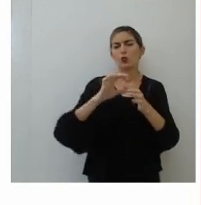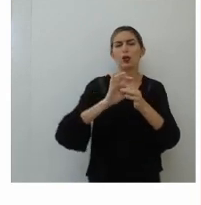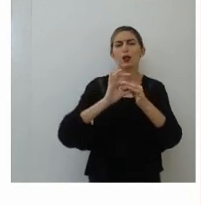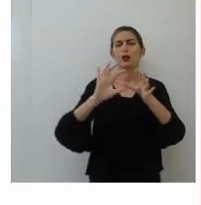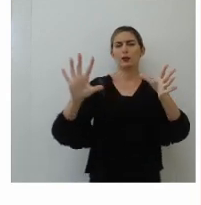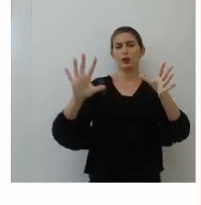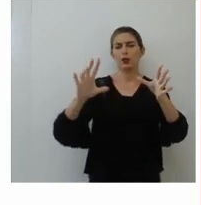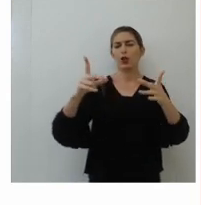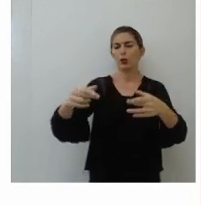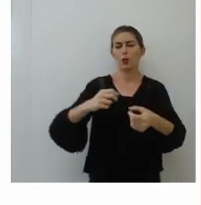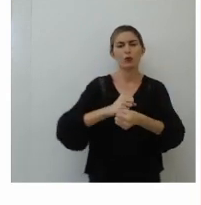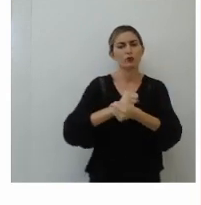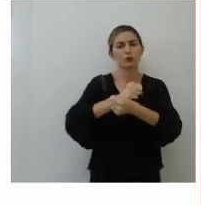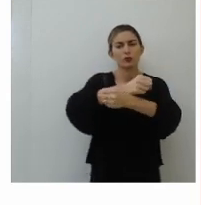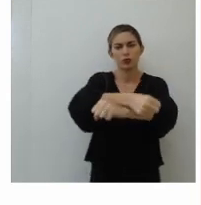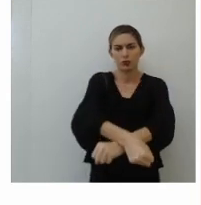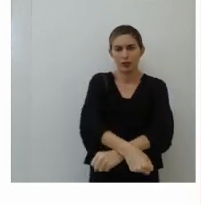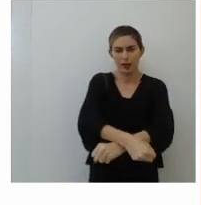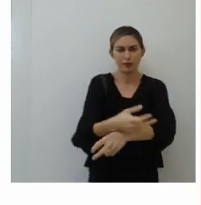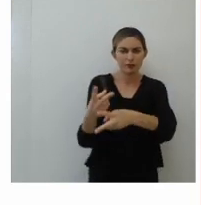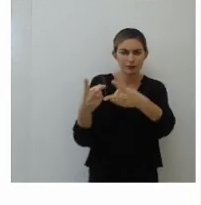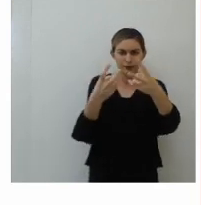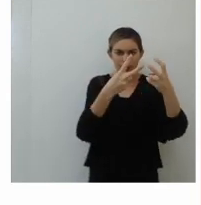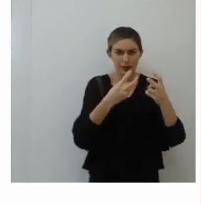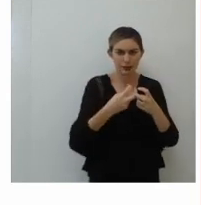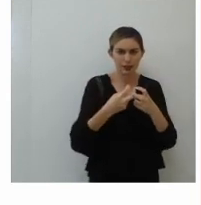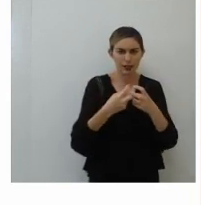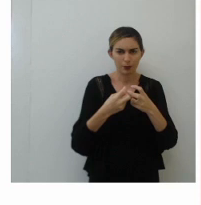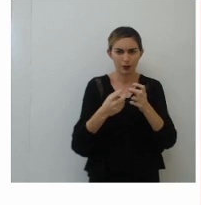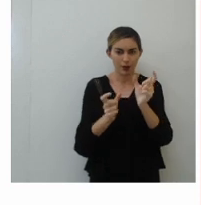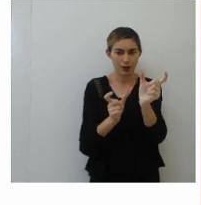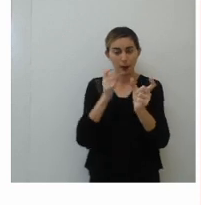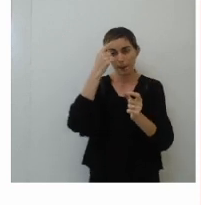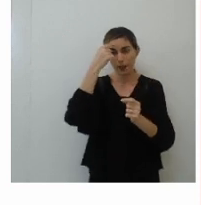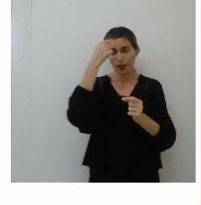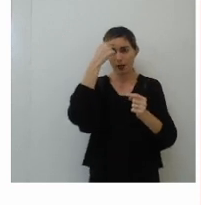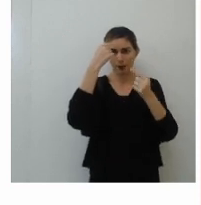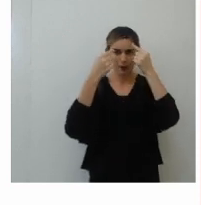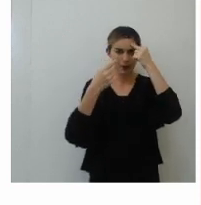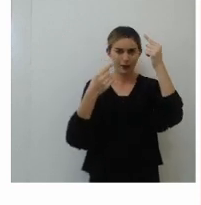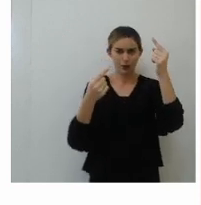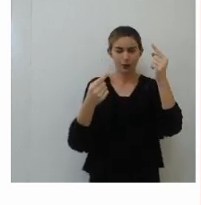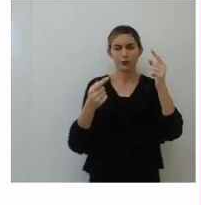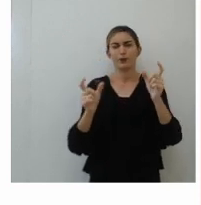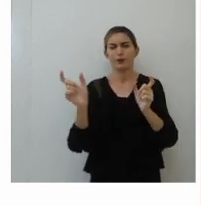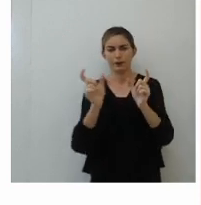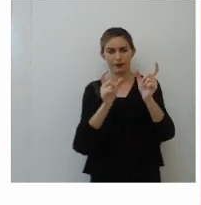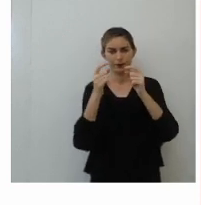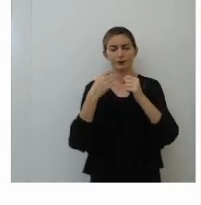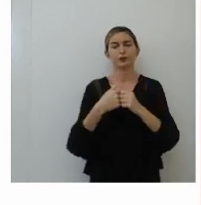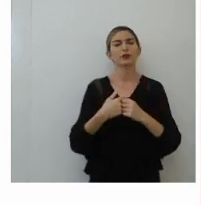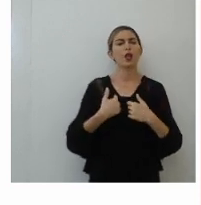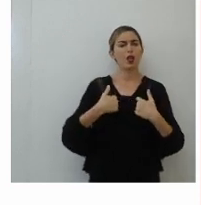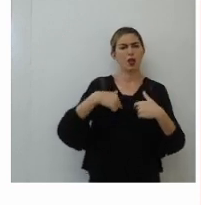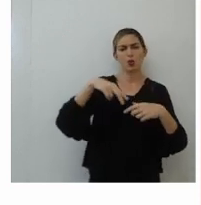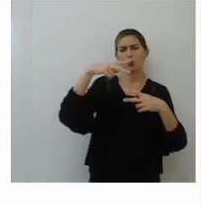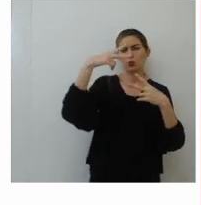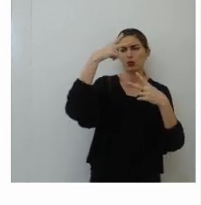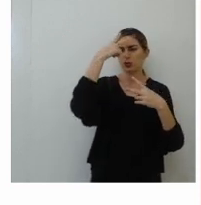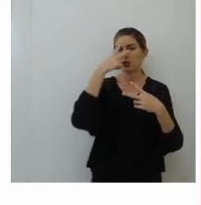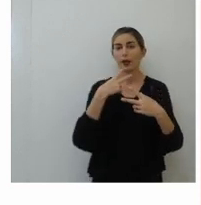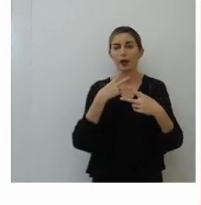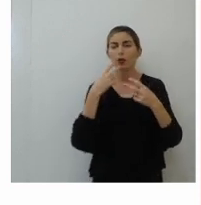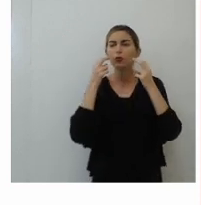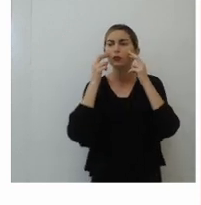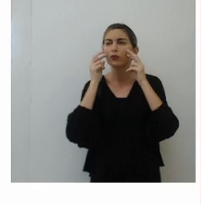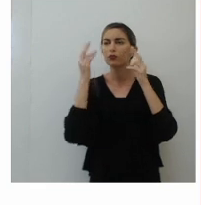era a sua escravidão. Percebe? Eliminação de pensamentos. Oposição de pensamentos. Estou cego e